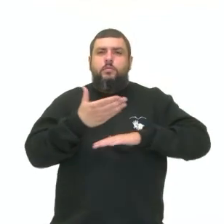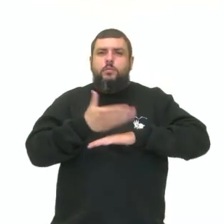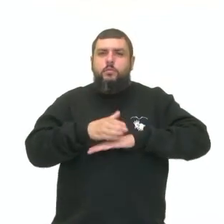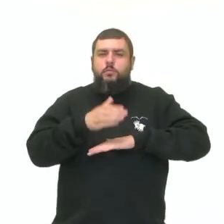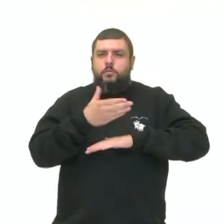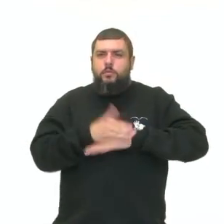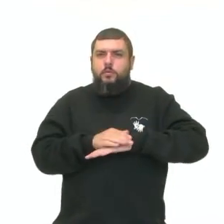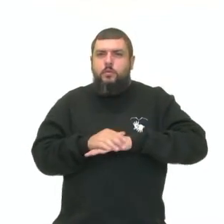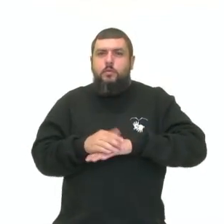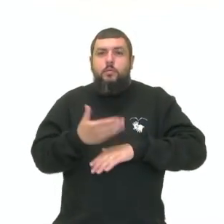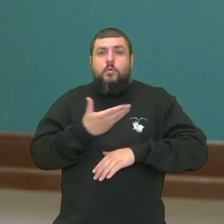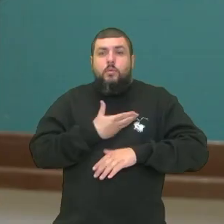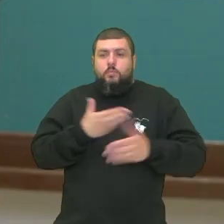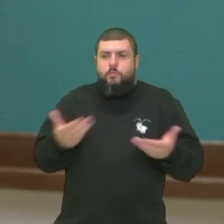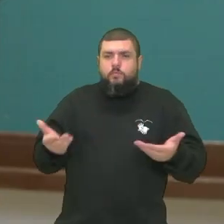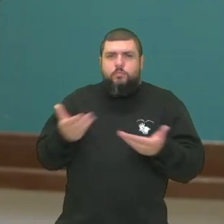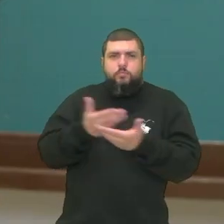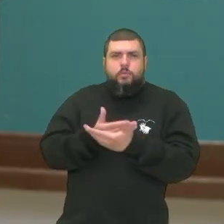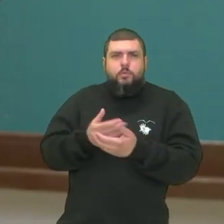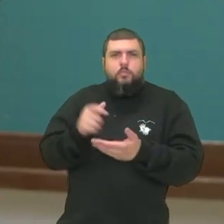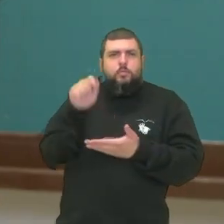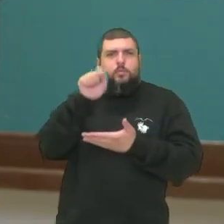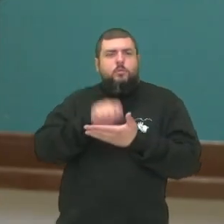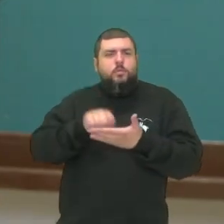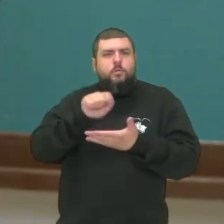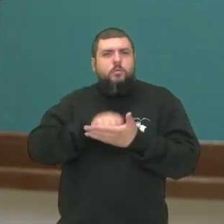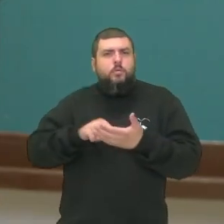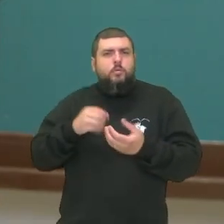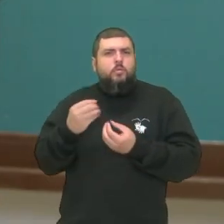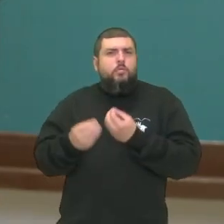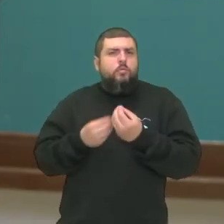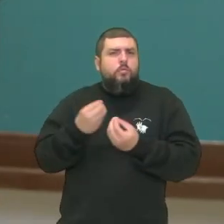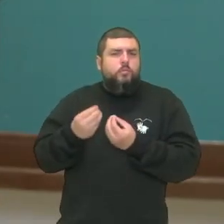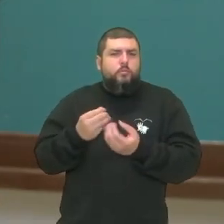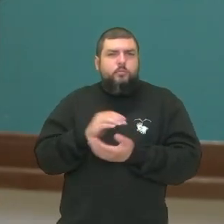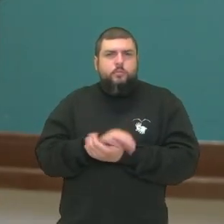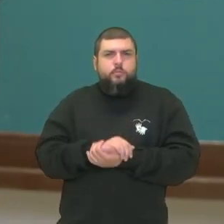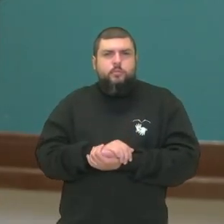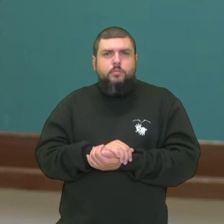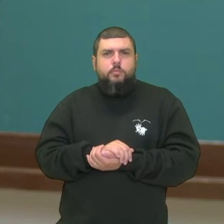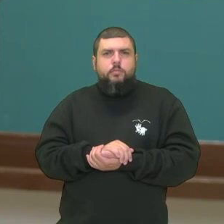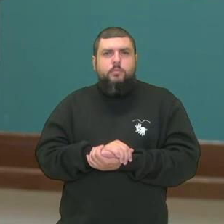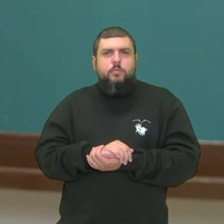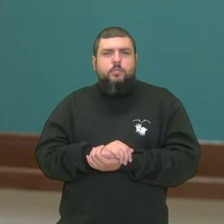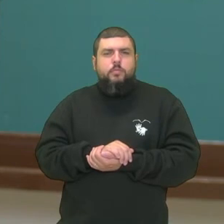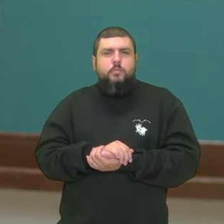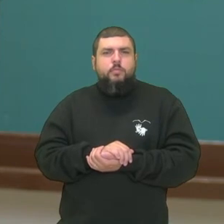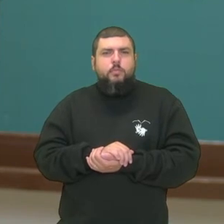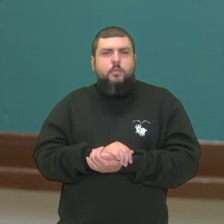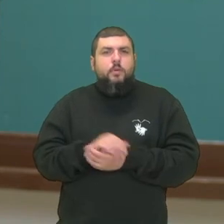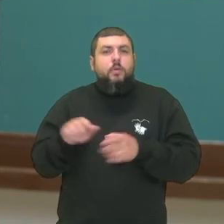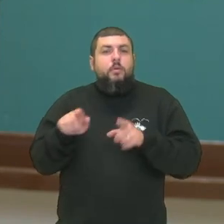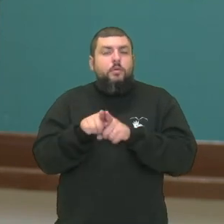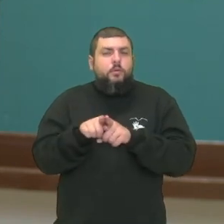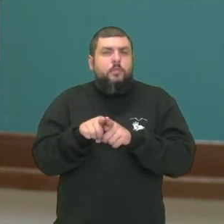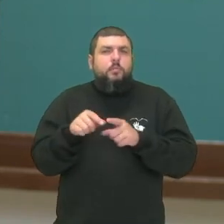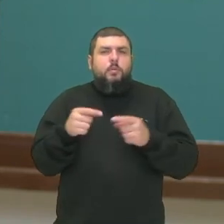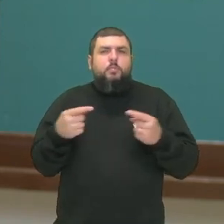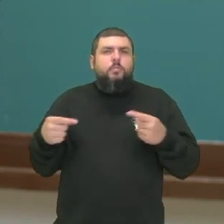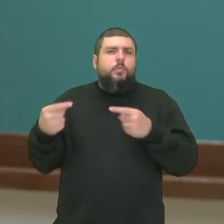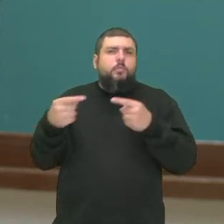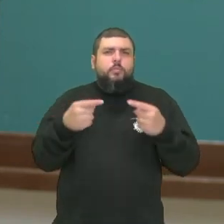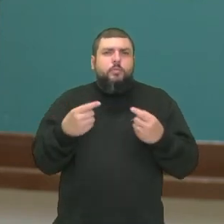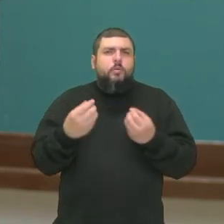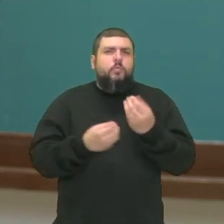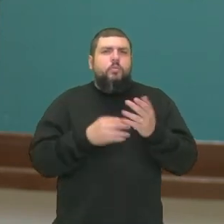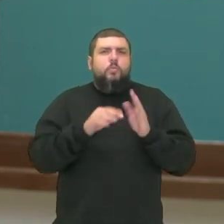escreva um parágrafo sobre as semelhanças encontradas. E aproveitem para discutir sobre como cada texto prioriza